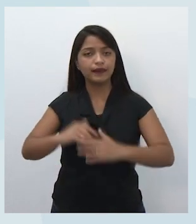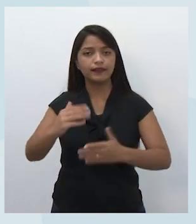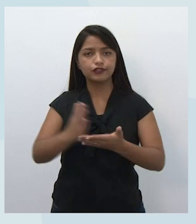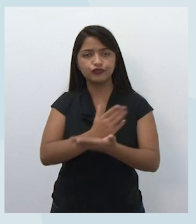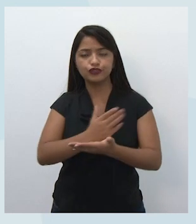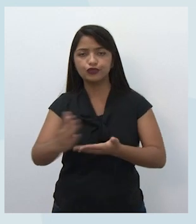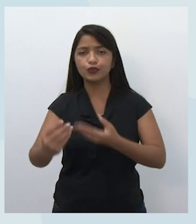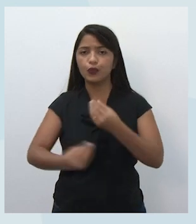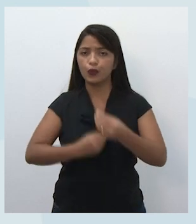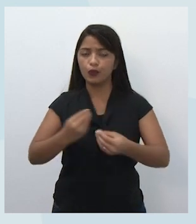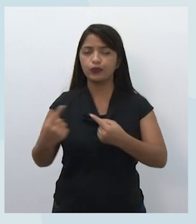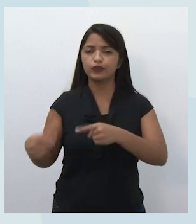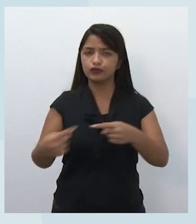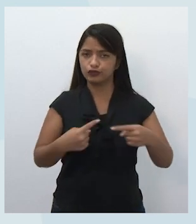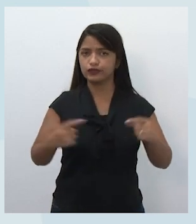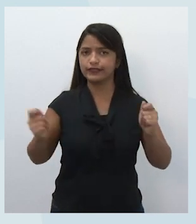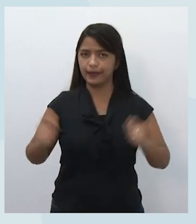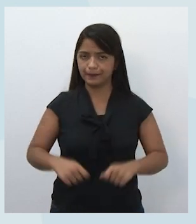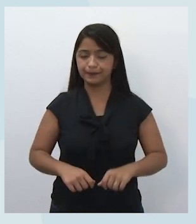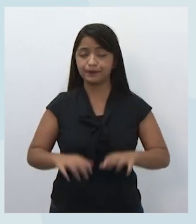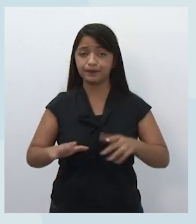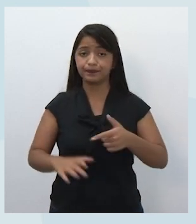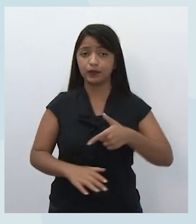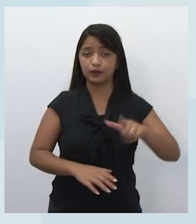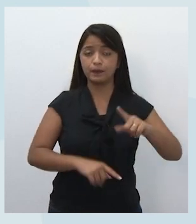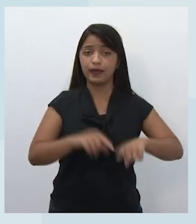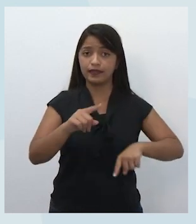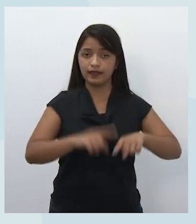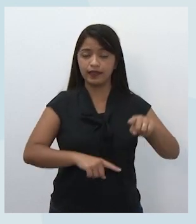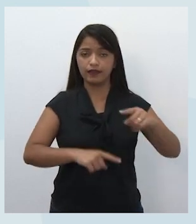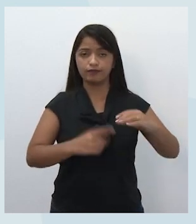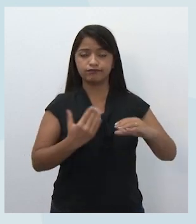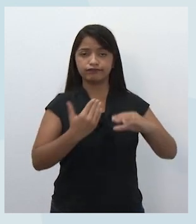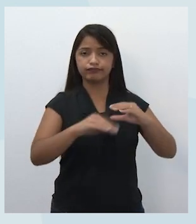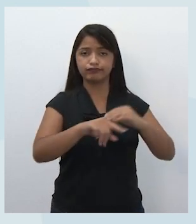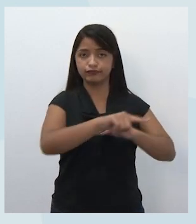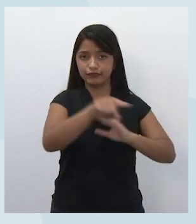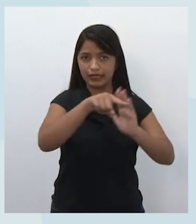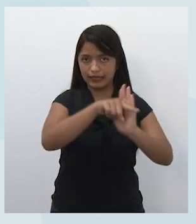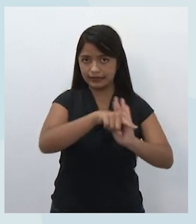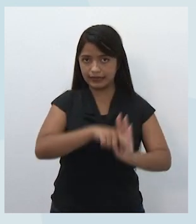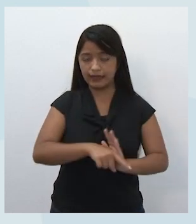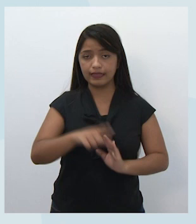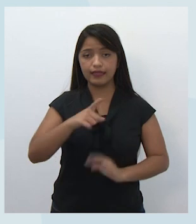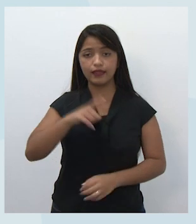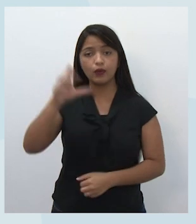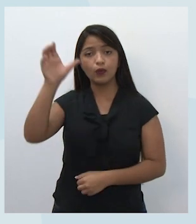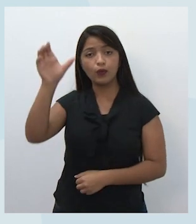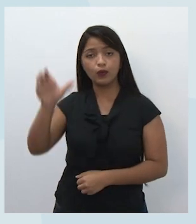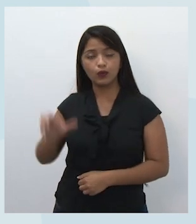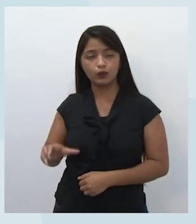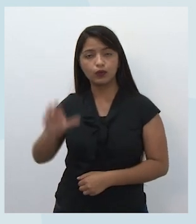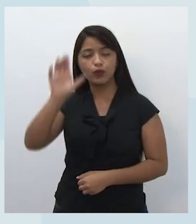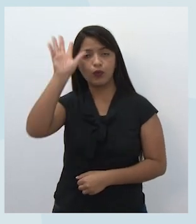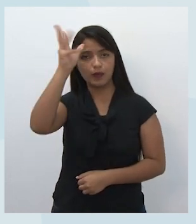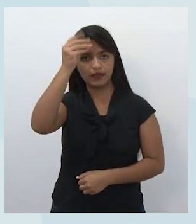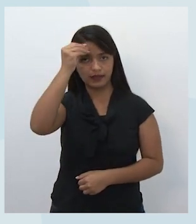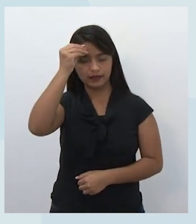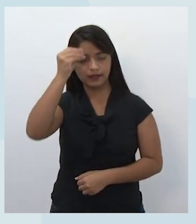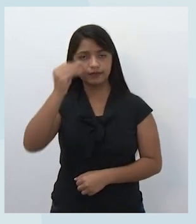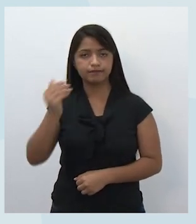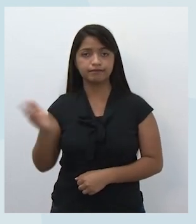Mas o material que foi para consulta, vocês têm uma coluna que fala da competência, você tem uma outra coluna que fala da